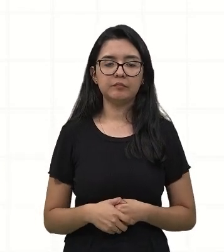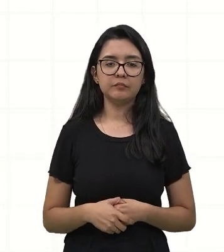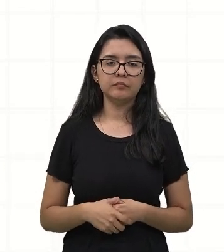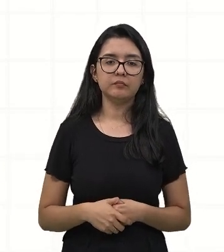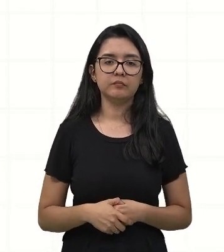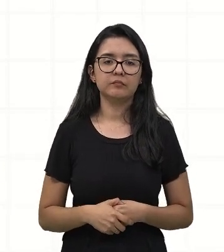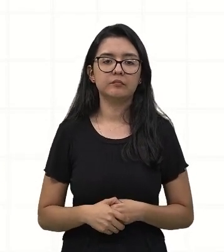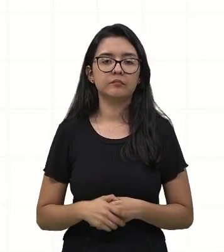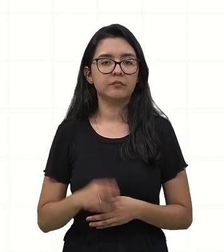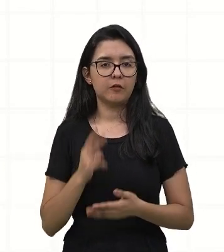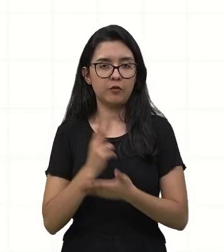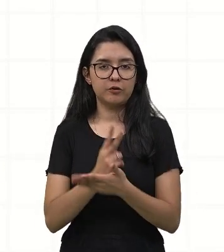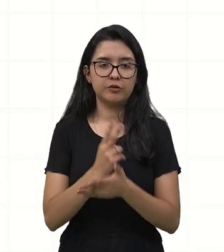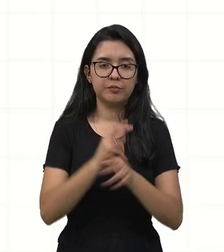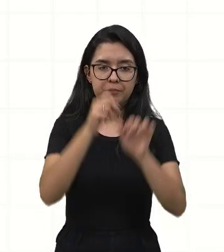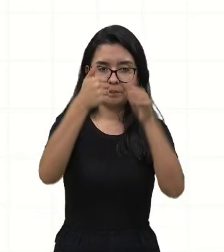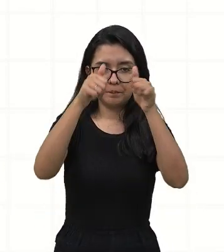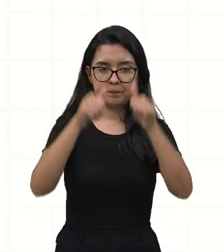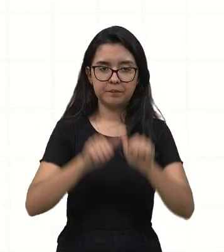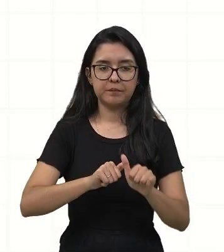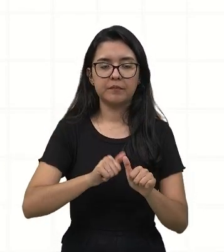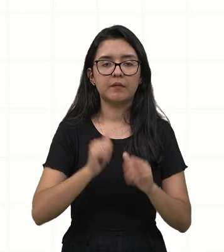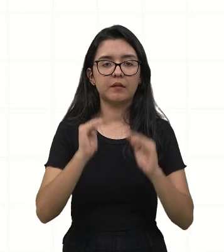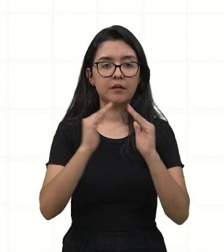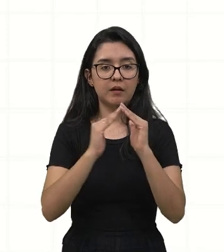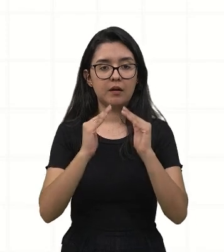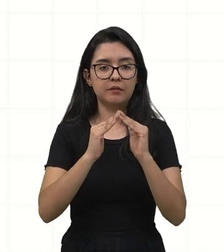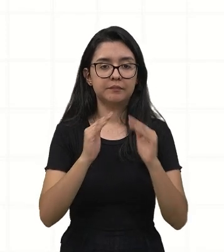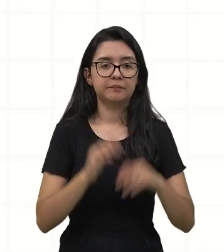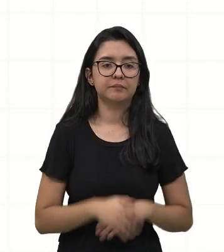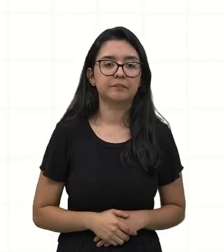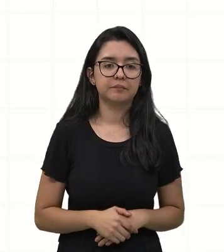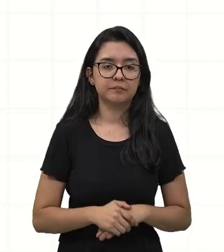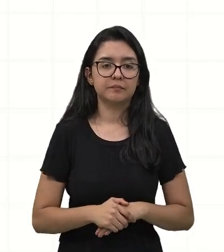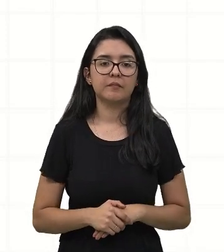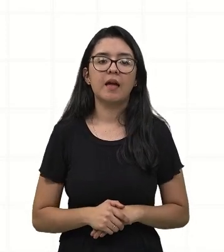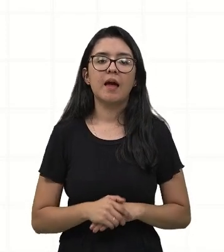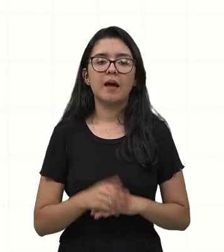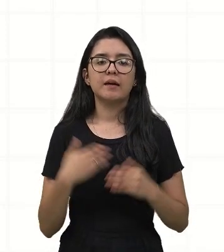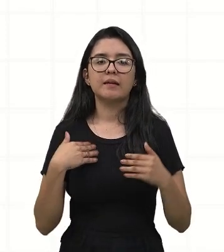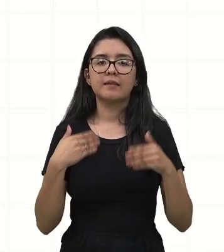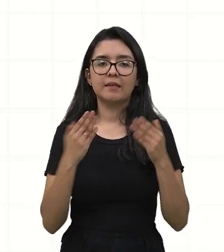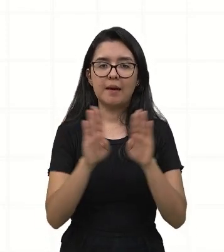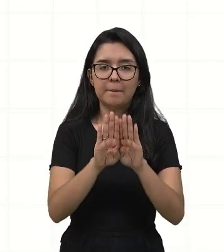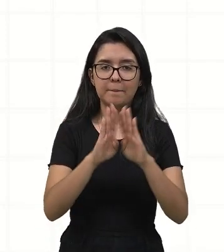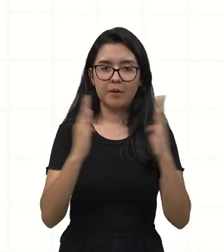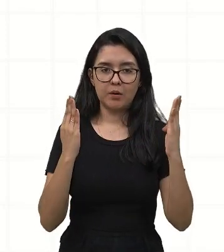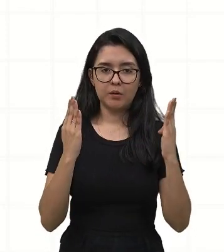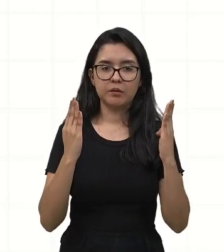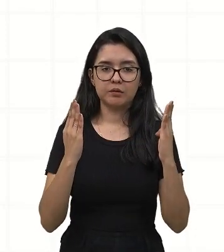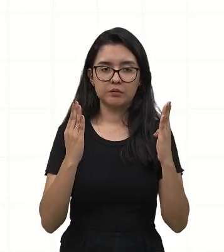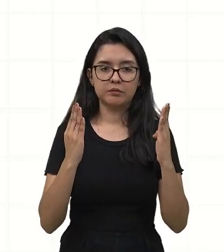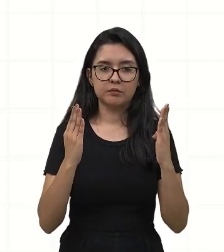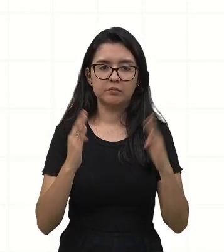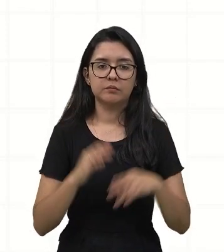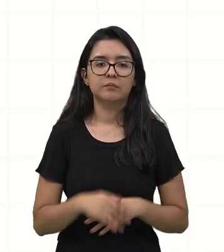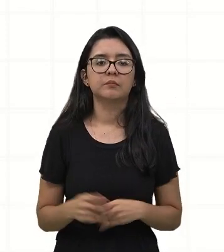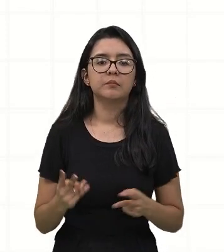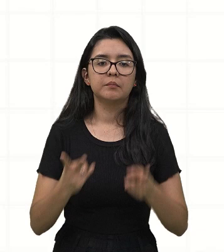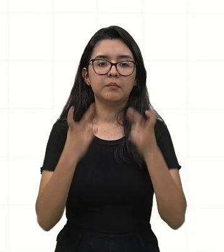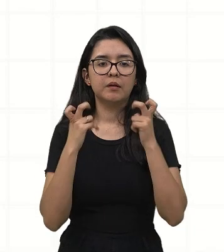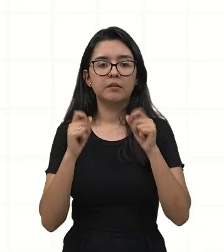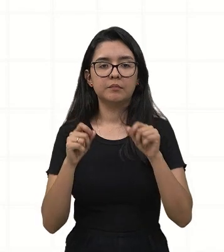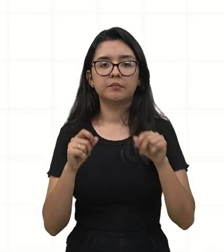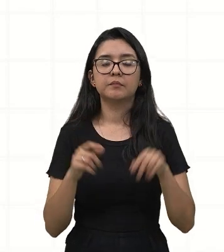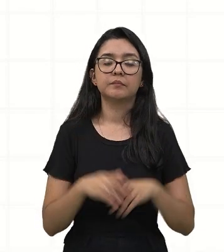Vamos continuar aqui analisando a nossa casinha aqui, ó. E esses ângulos aqui, ó. Lembra da nossa imagem lá do ângulo reto? É um ângulo reto,